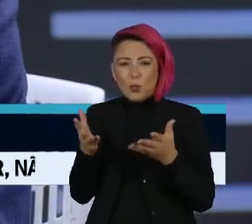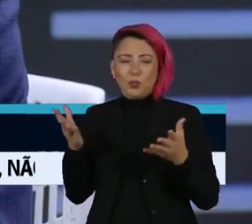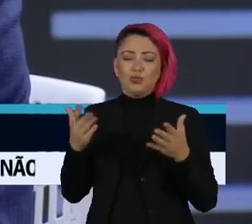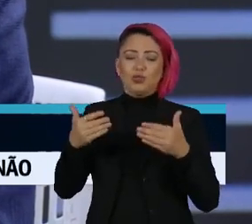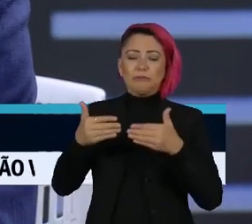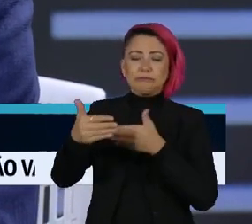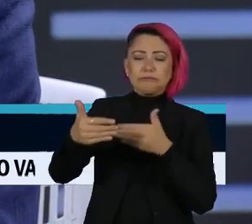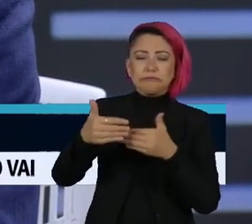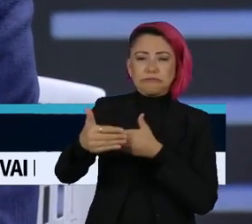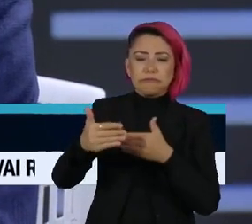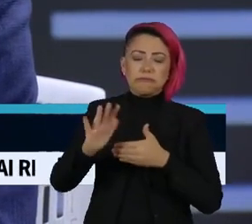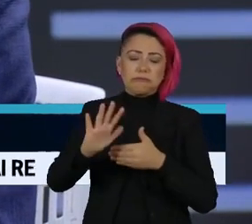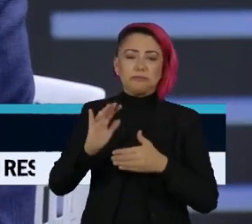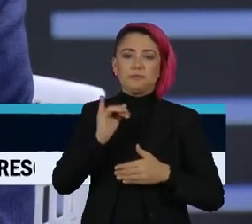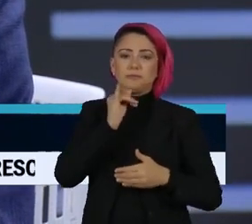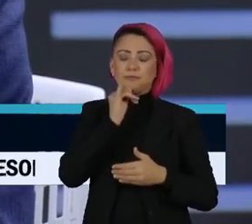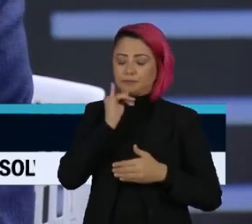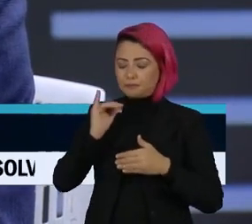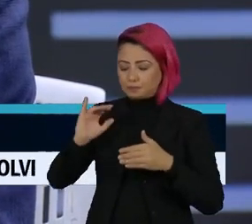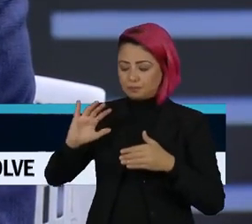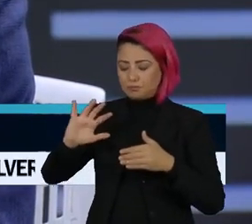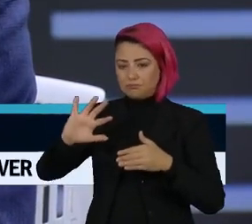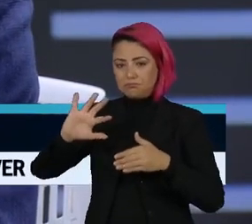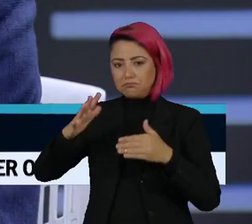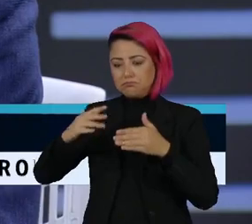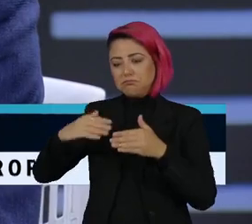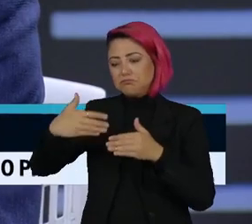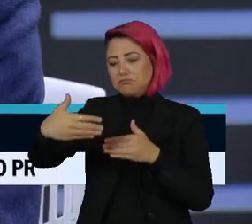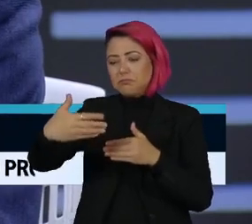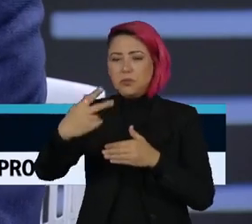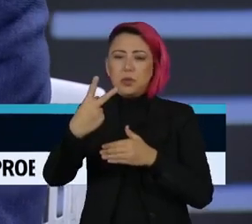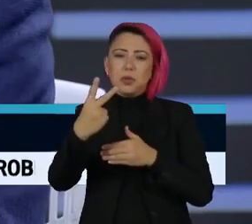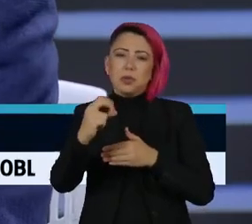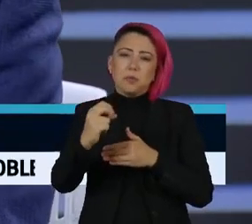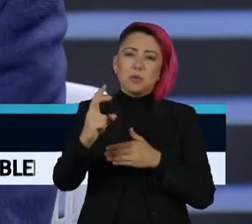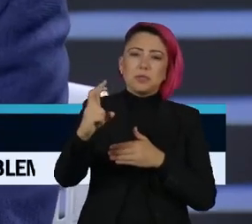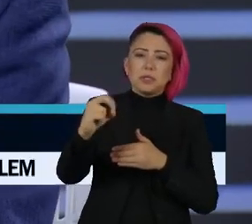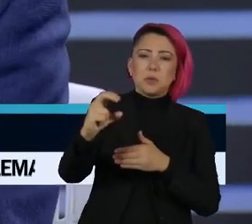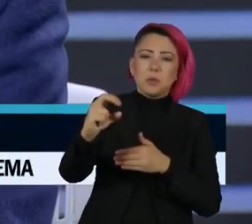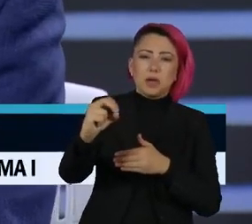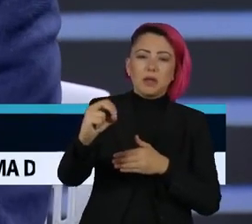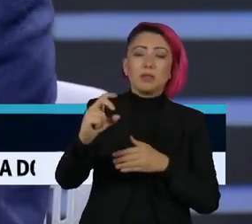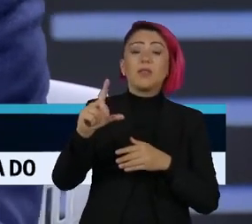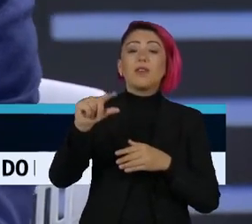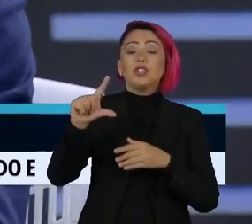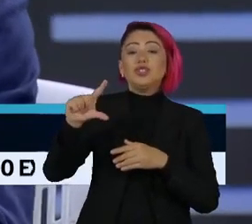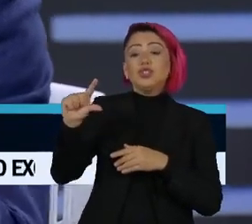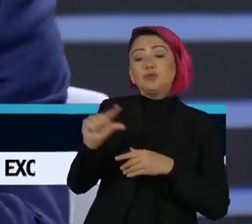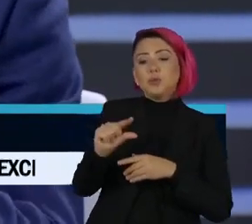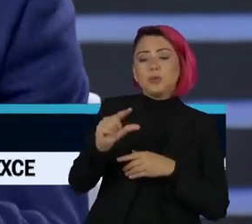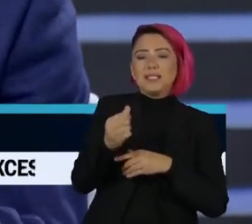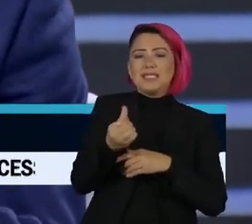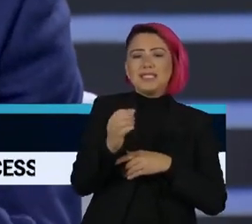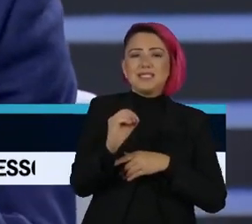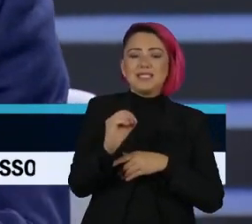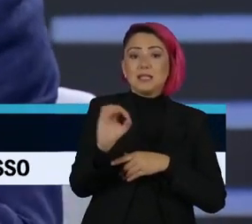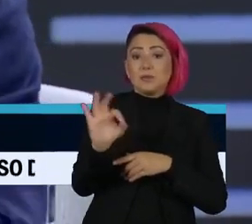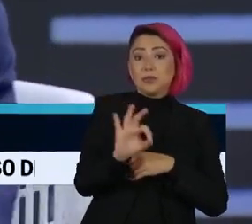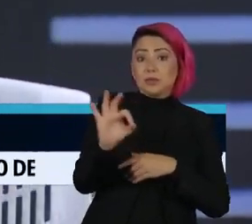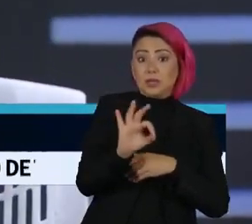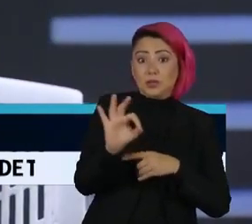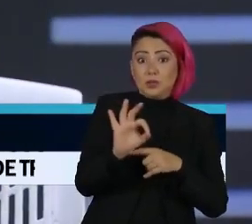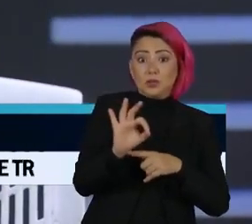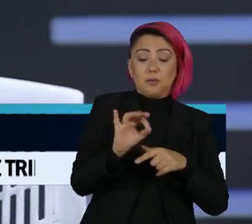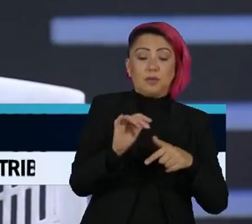daqui a pouco em 2050 vai ser menos 60% ou seja menos gente